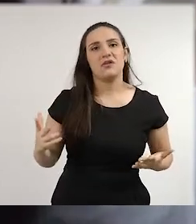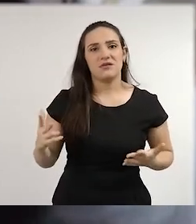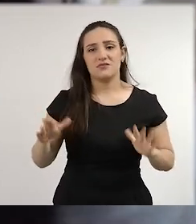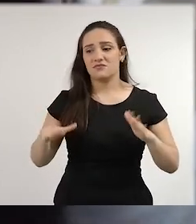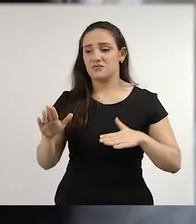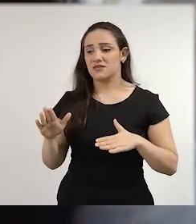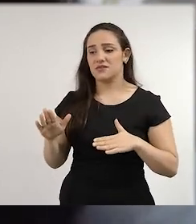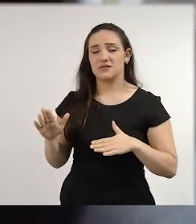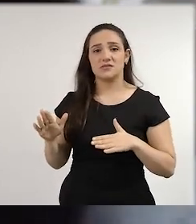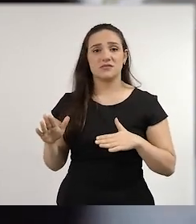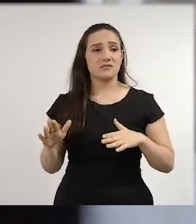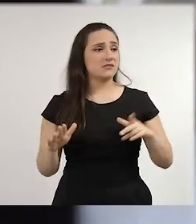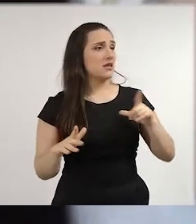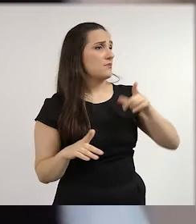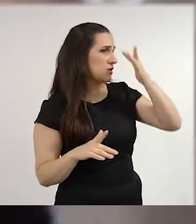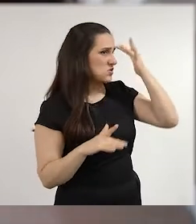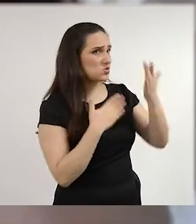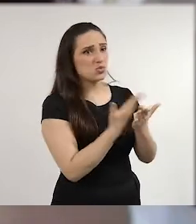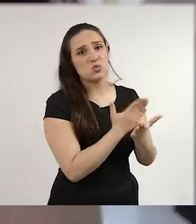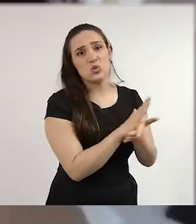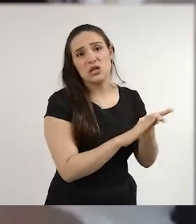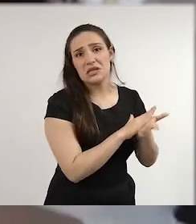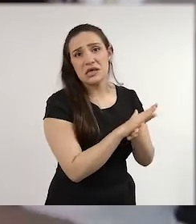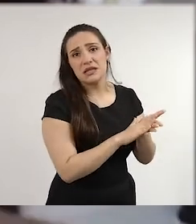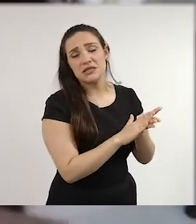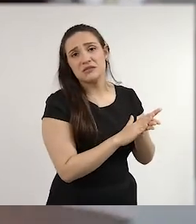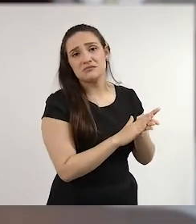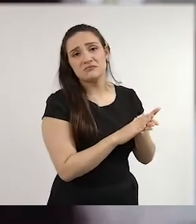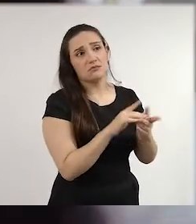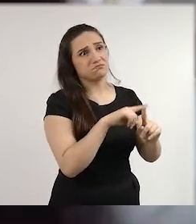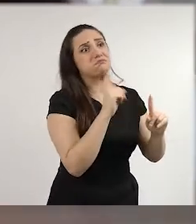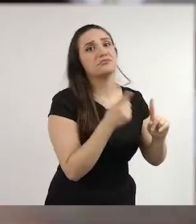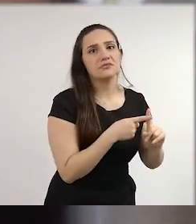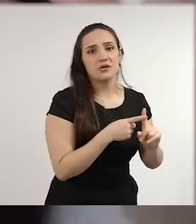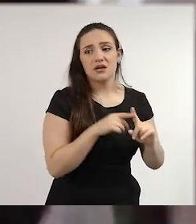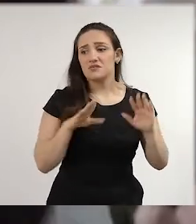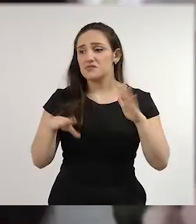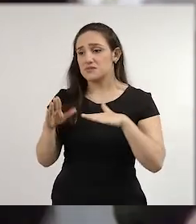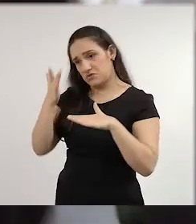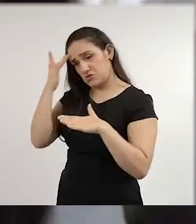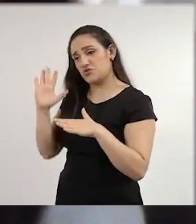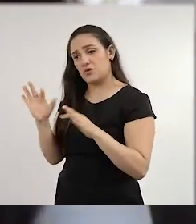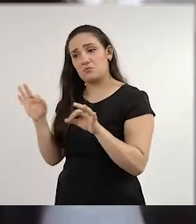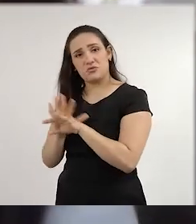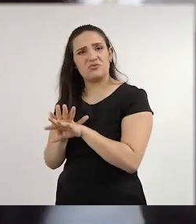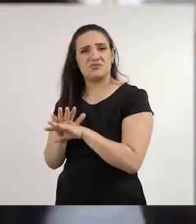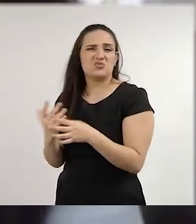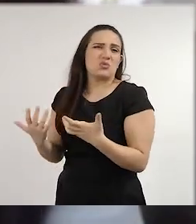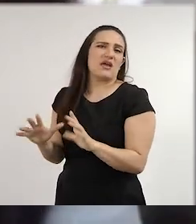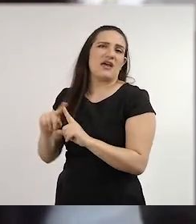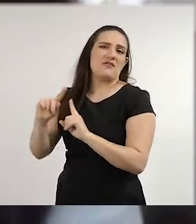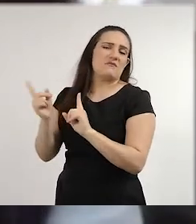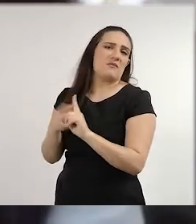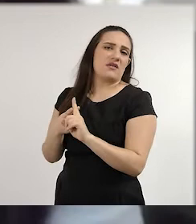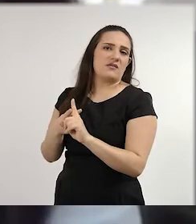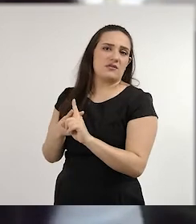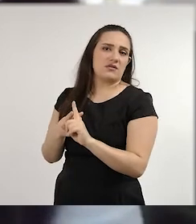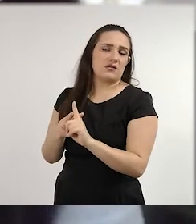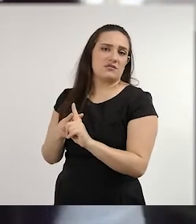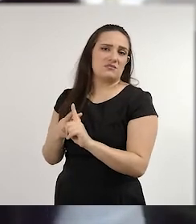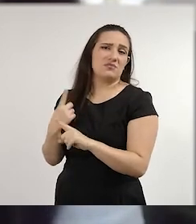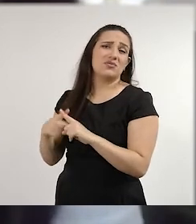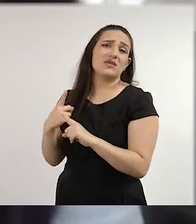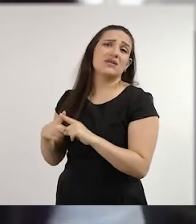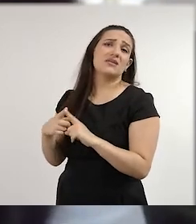está engravidando, e quem já tem uma carreira estabelecida e está postergando o filho. E não postergando porque eu